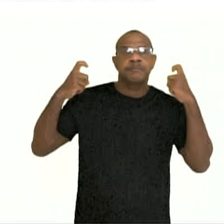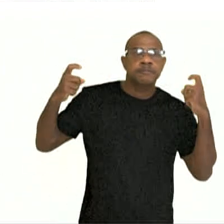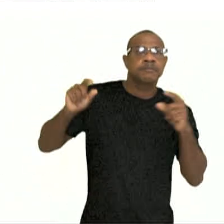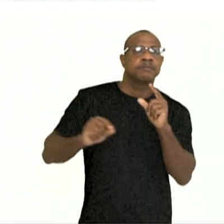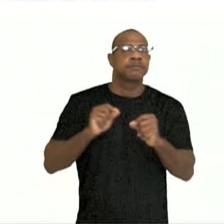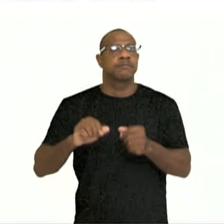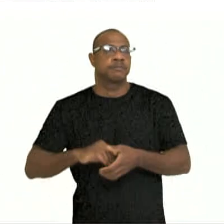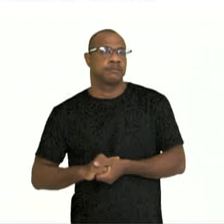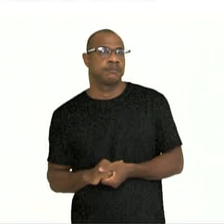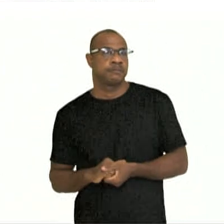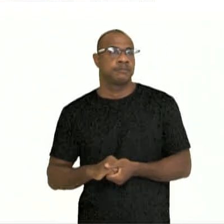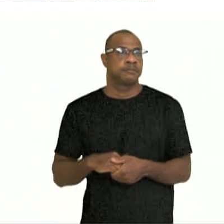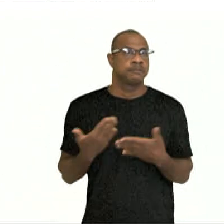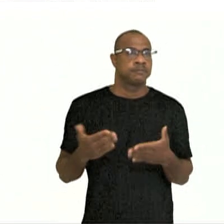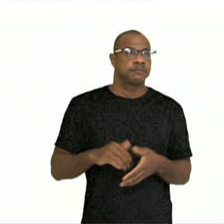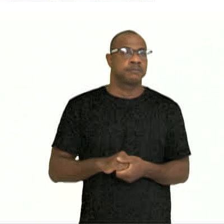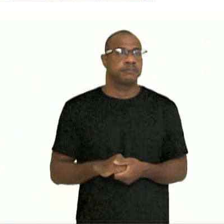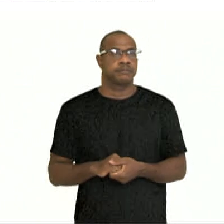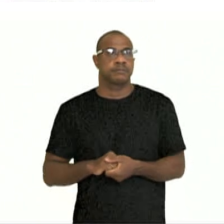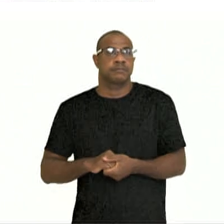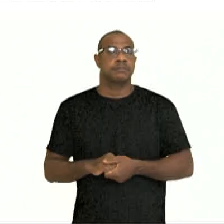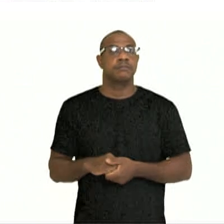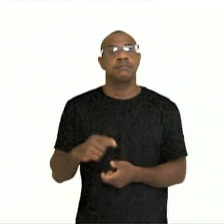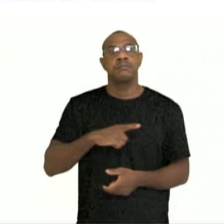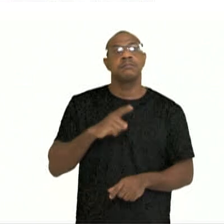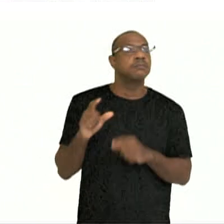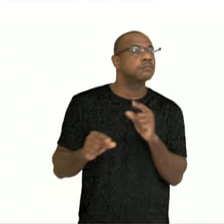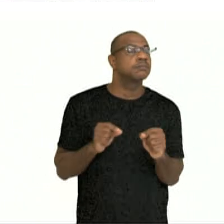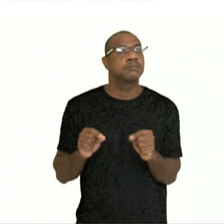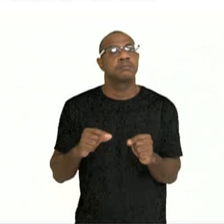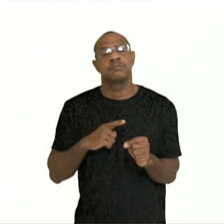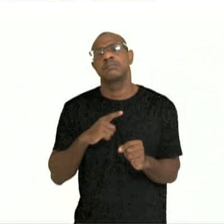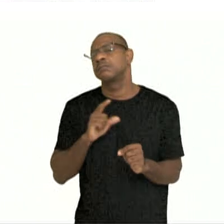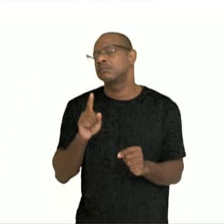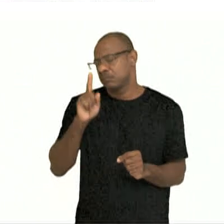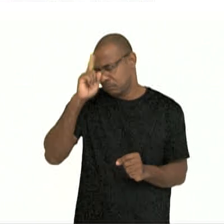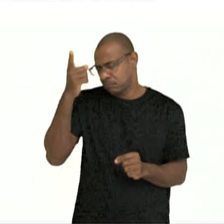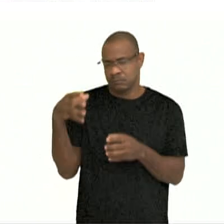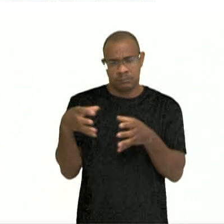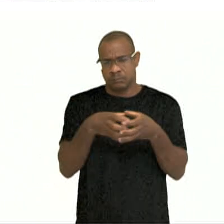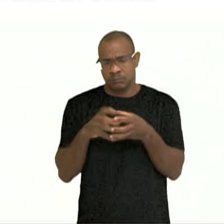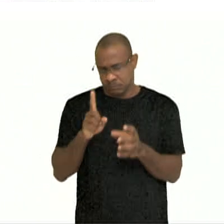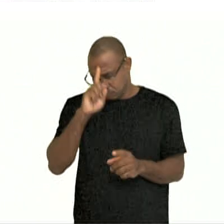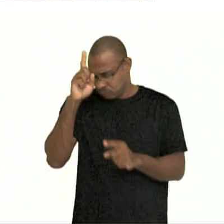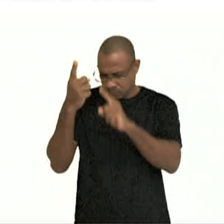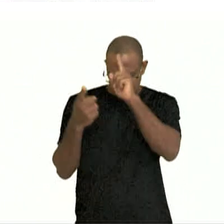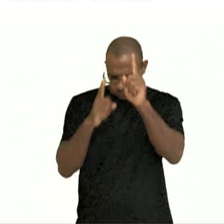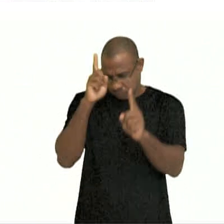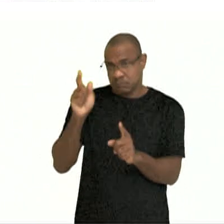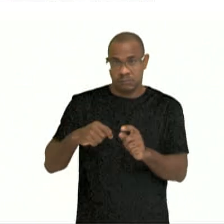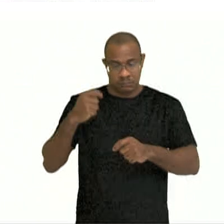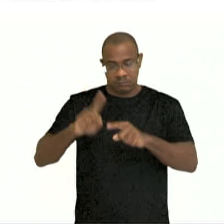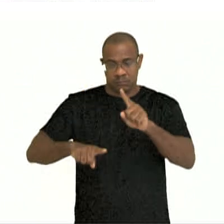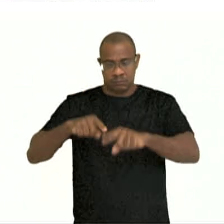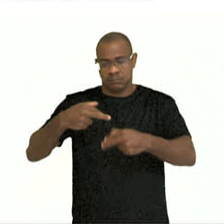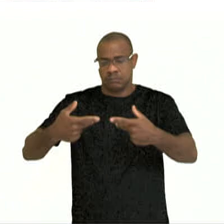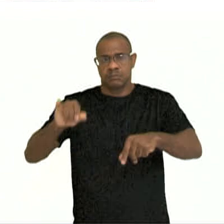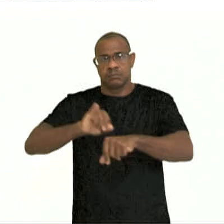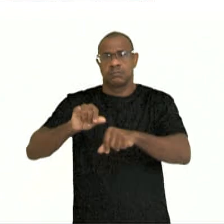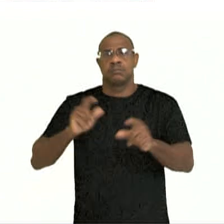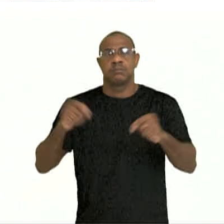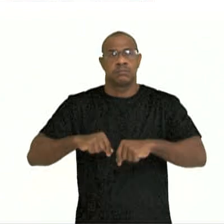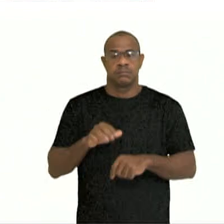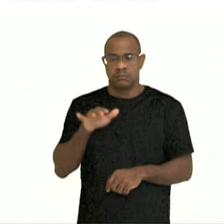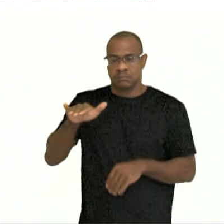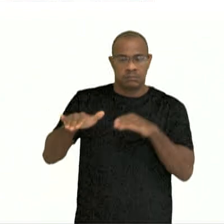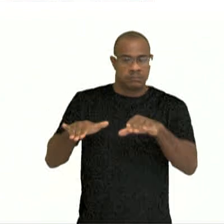plásticas sonoras. A ideia das plásticas sonoras tem a ver com uma noção coletiva de criação. São instrumentos impossíveis de serem